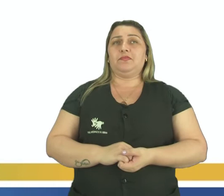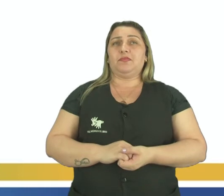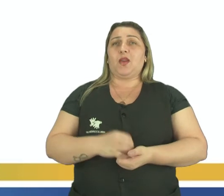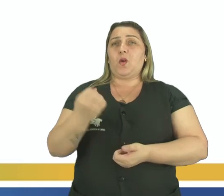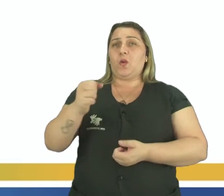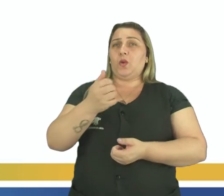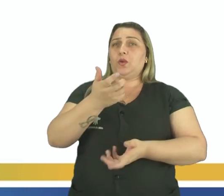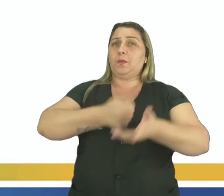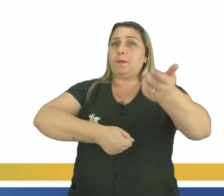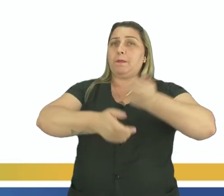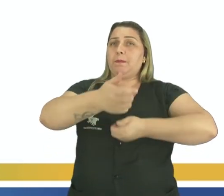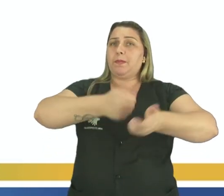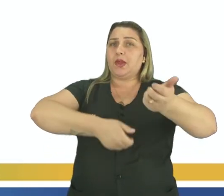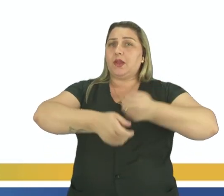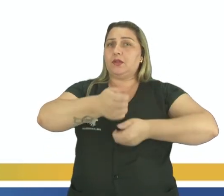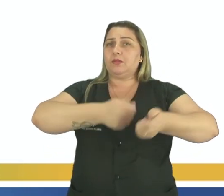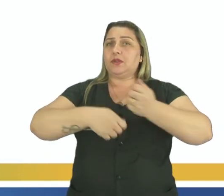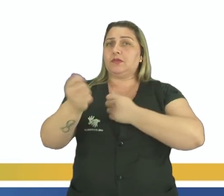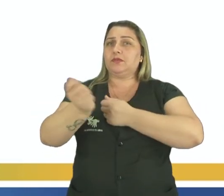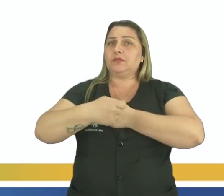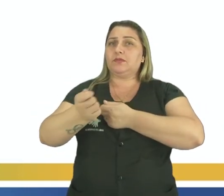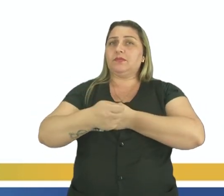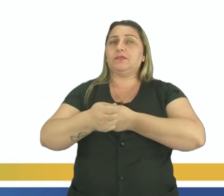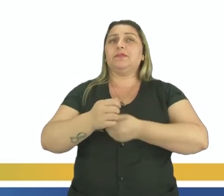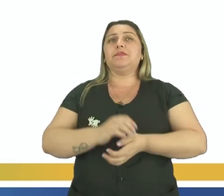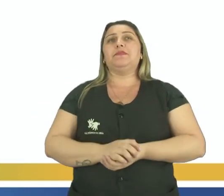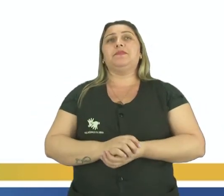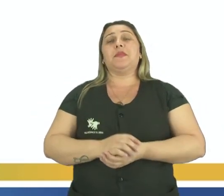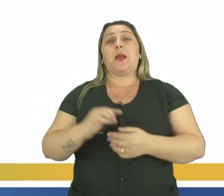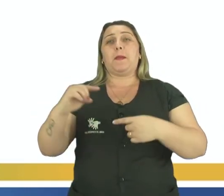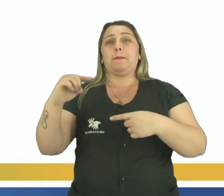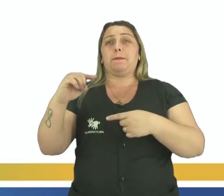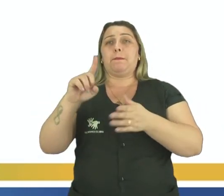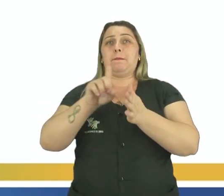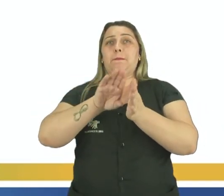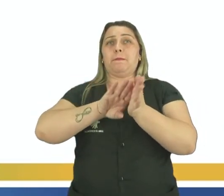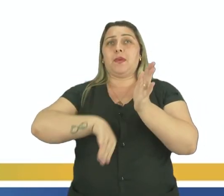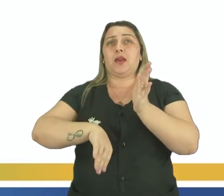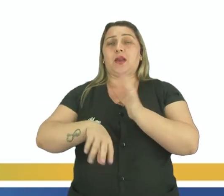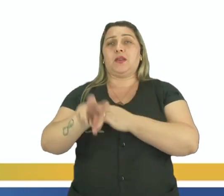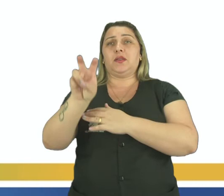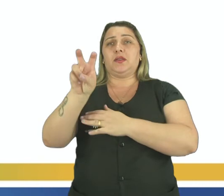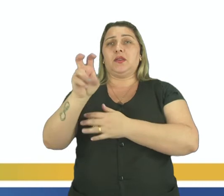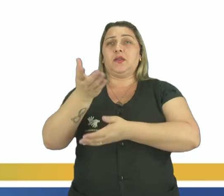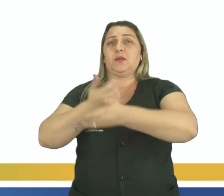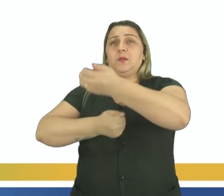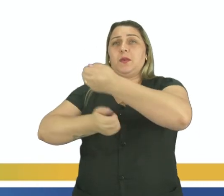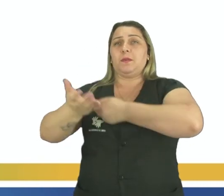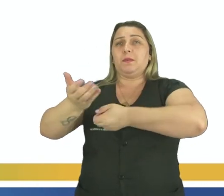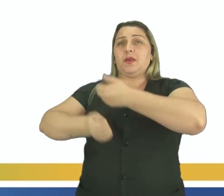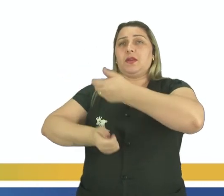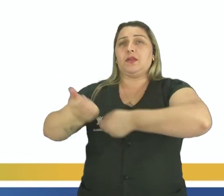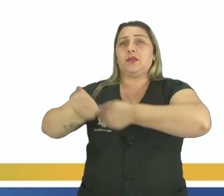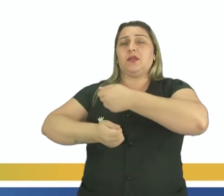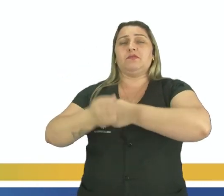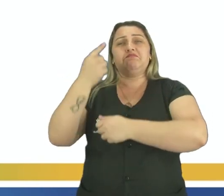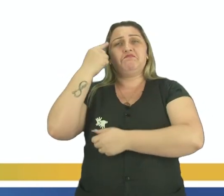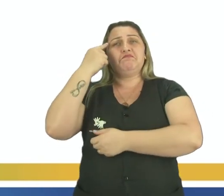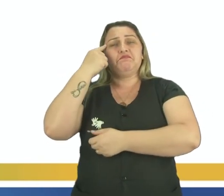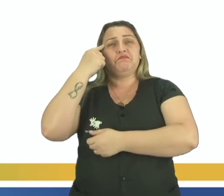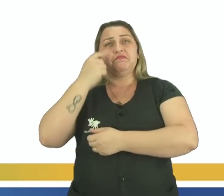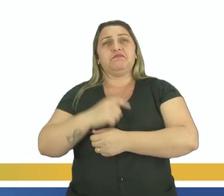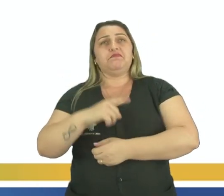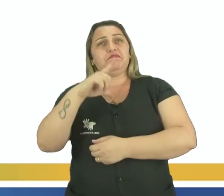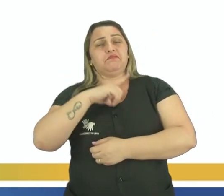8 pipas, né? Olha só. Menos 5 pipas. Então, imagina,